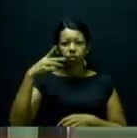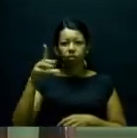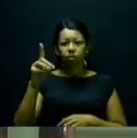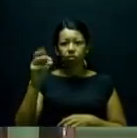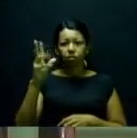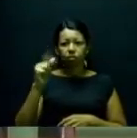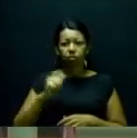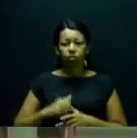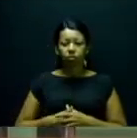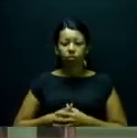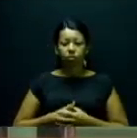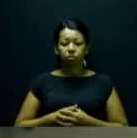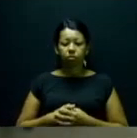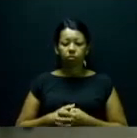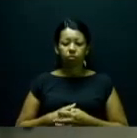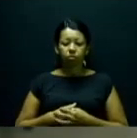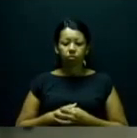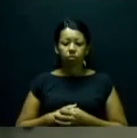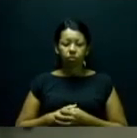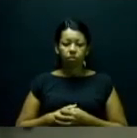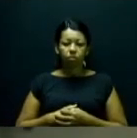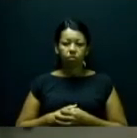Doda.